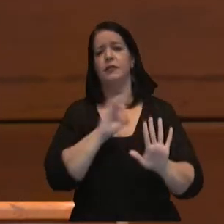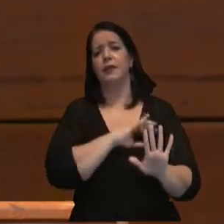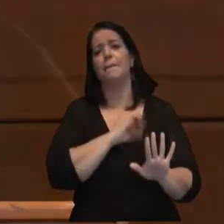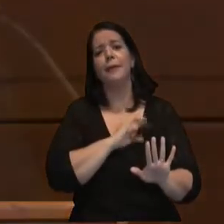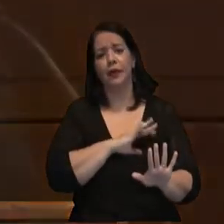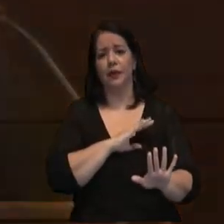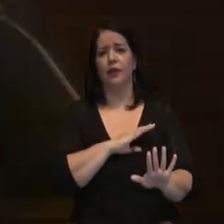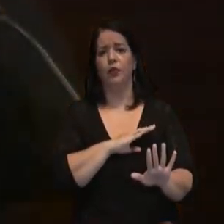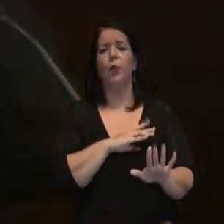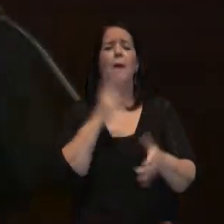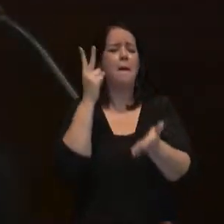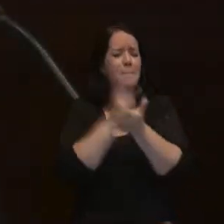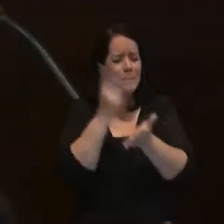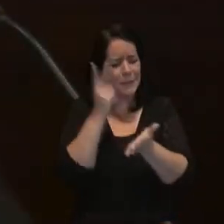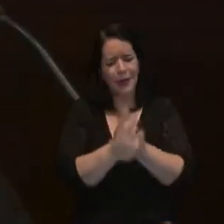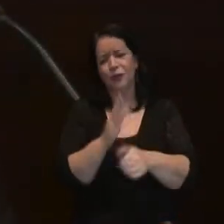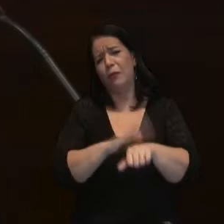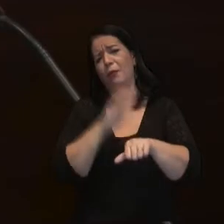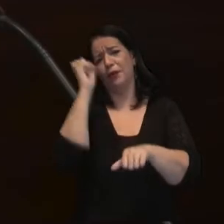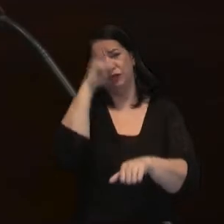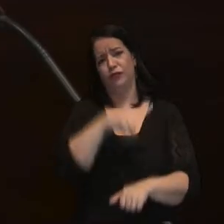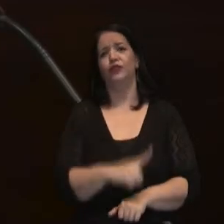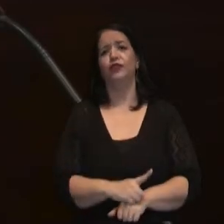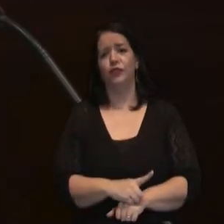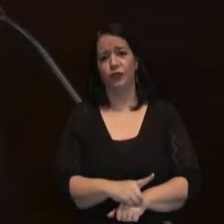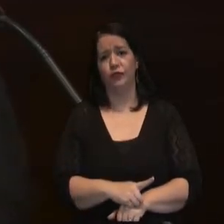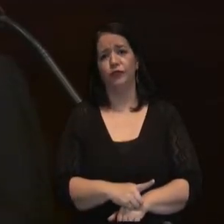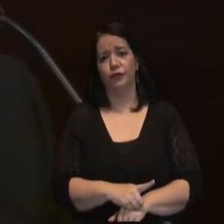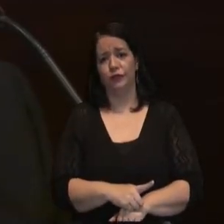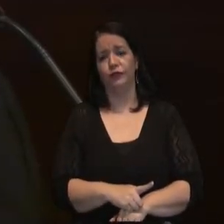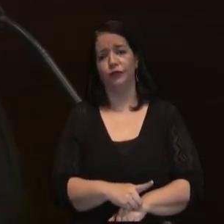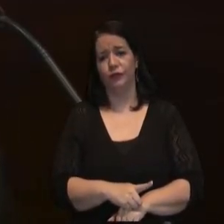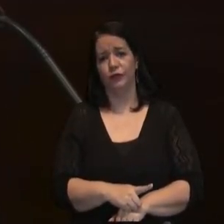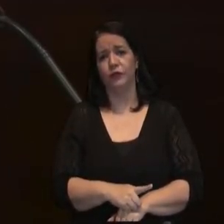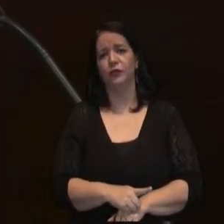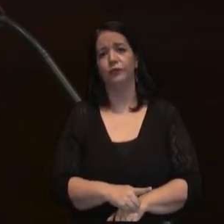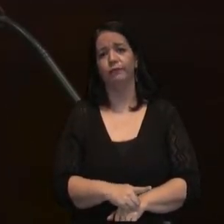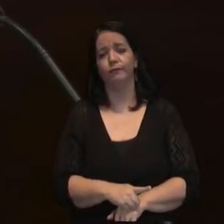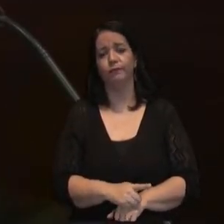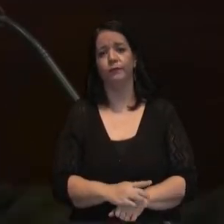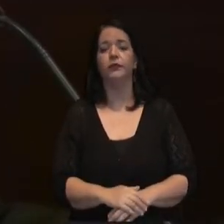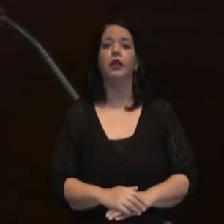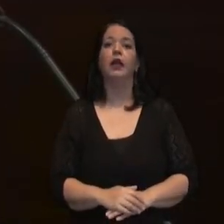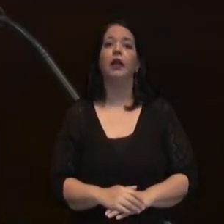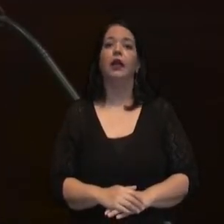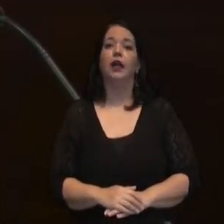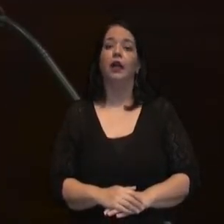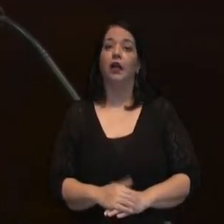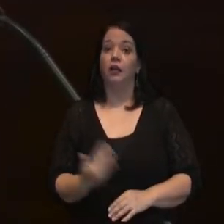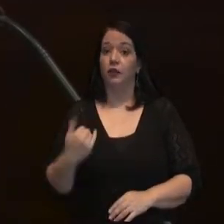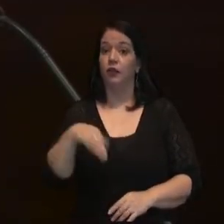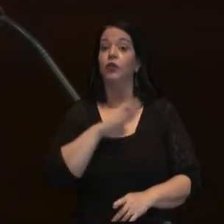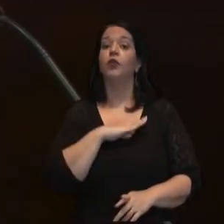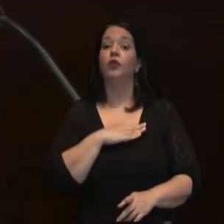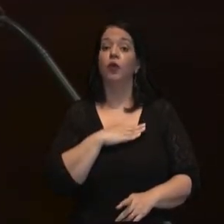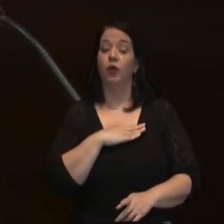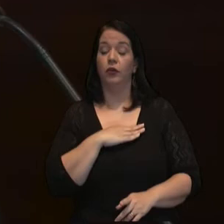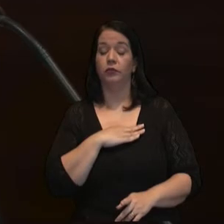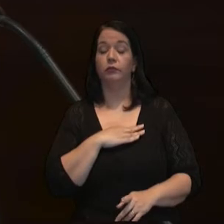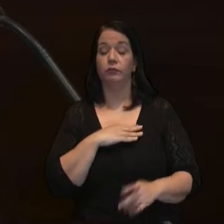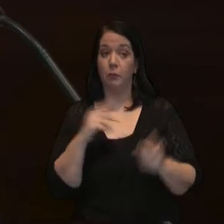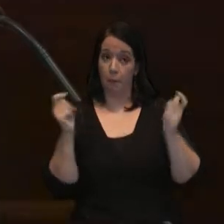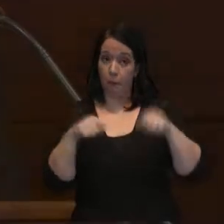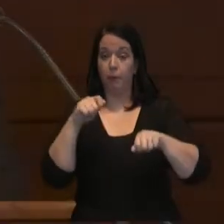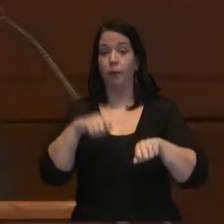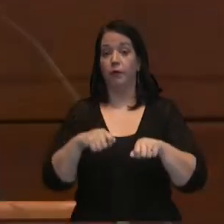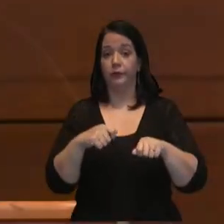você não precisa temer, seja o que for, pelo que você estiver passando. Alguns motivos: você está com medo?